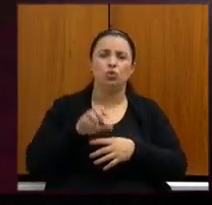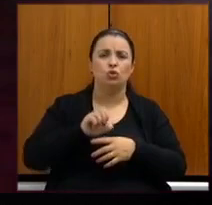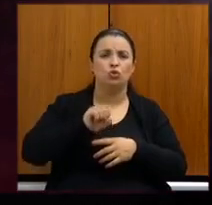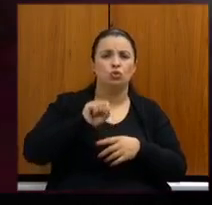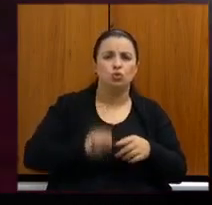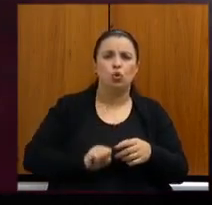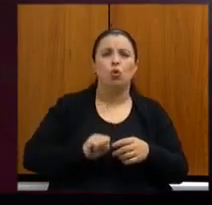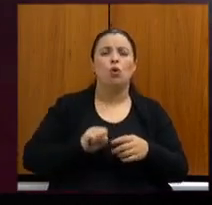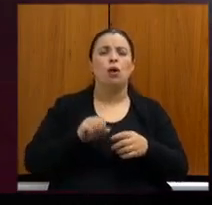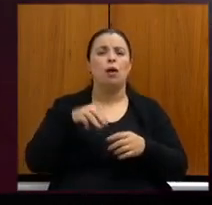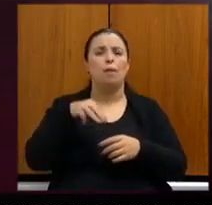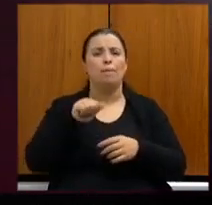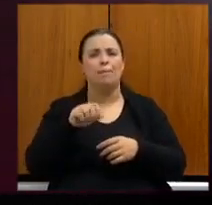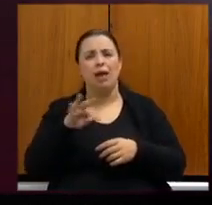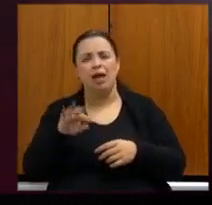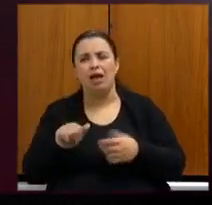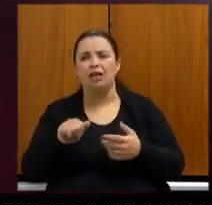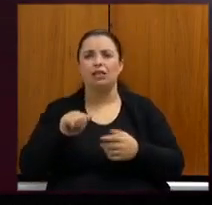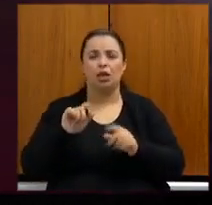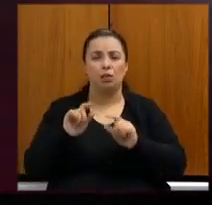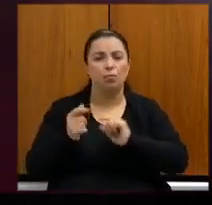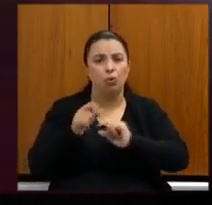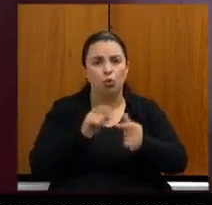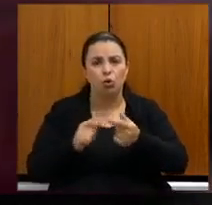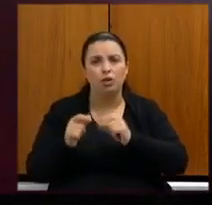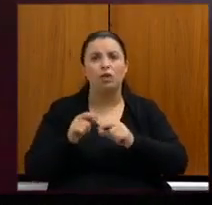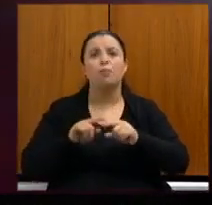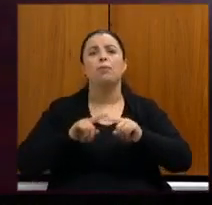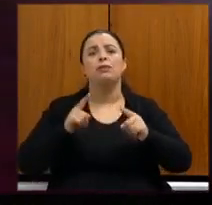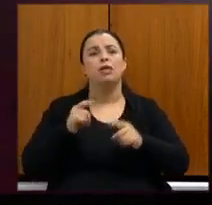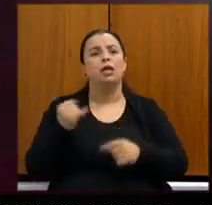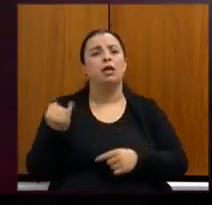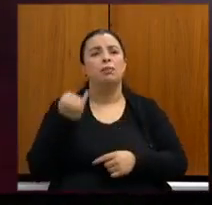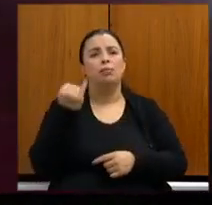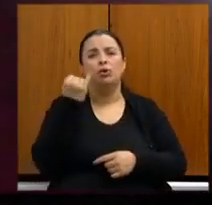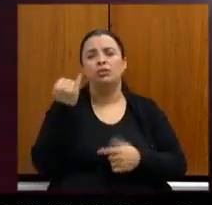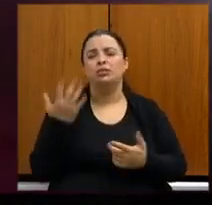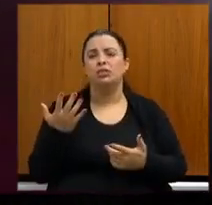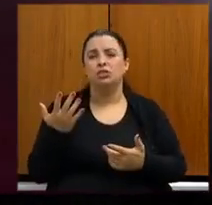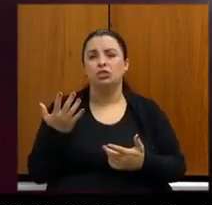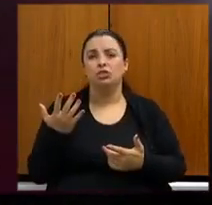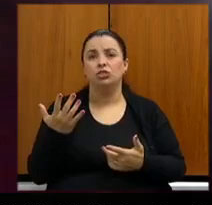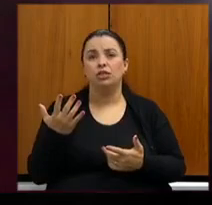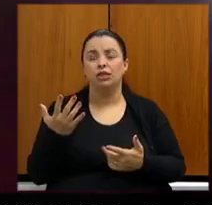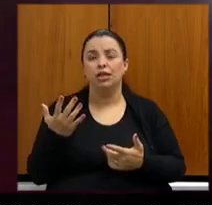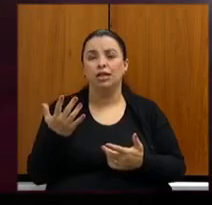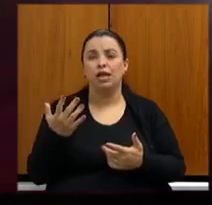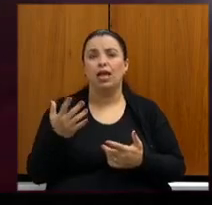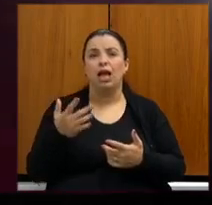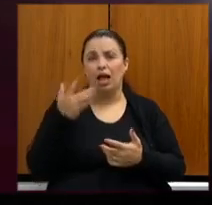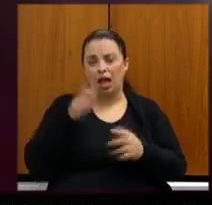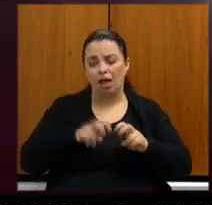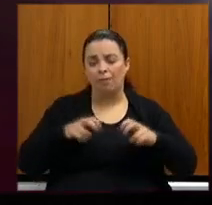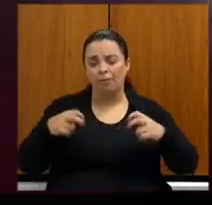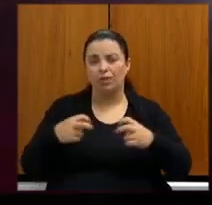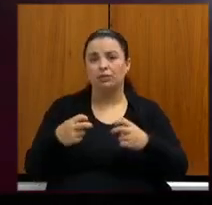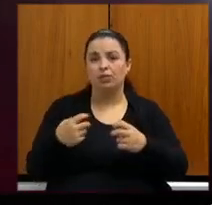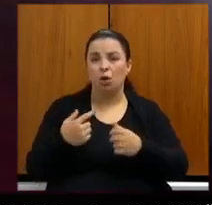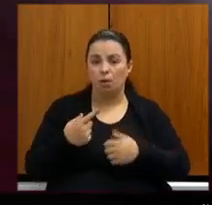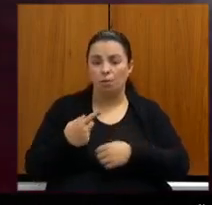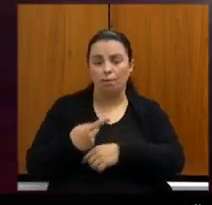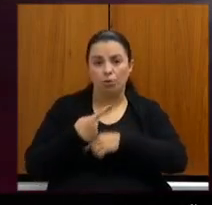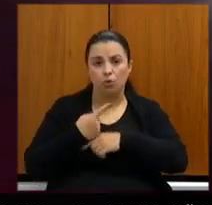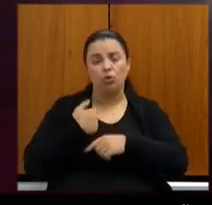mais é importante que a mesa também vem até nós então estamos aí à disposição em